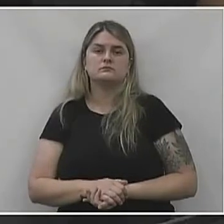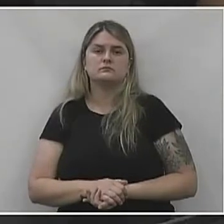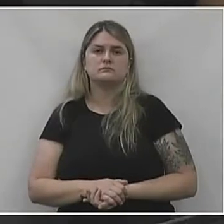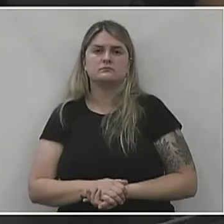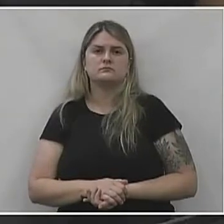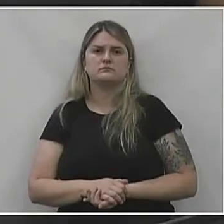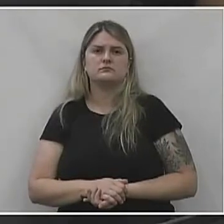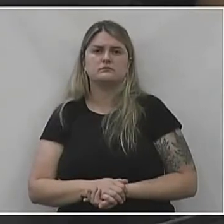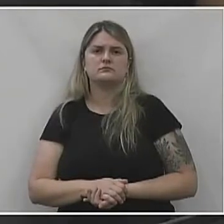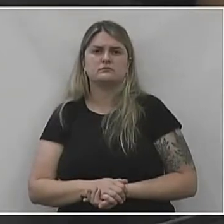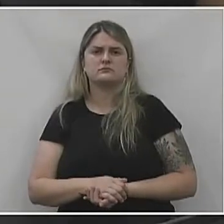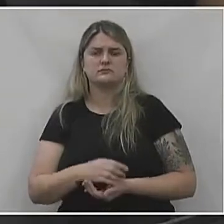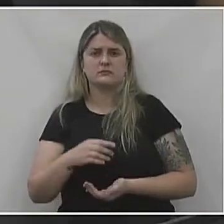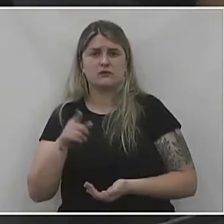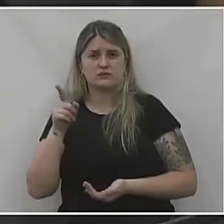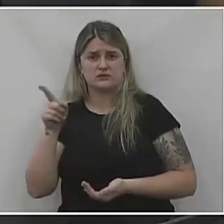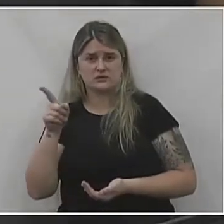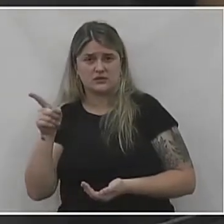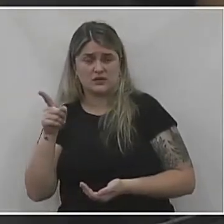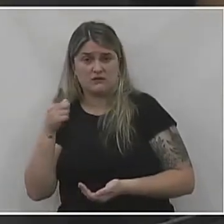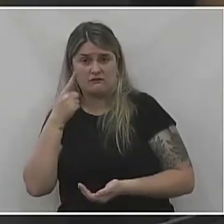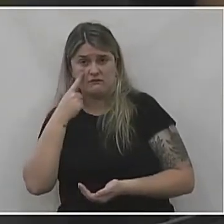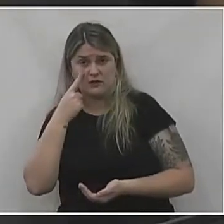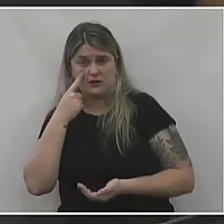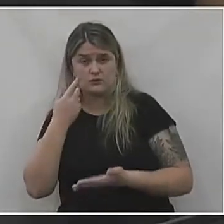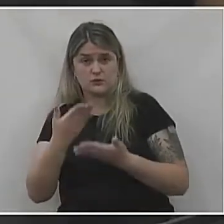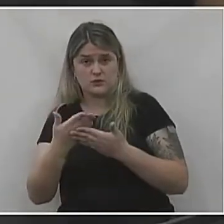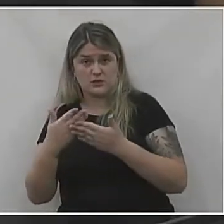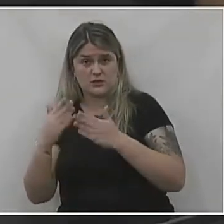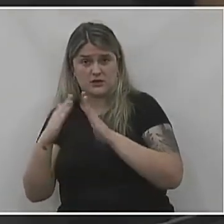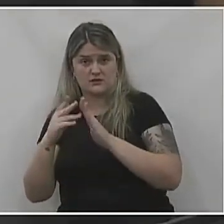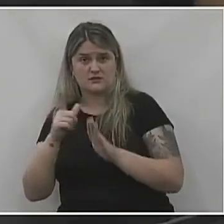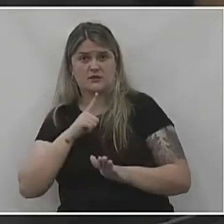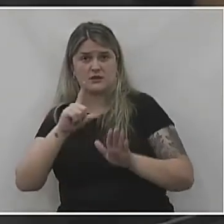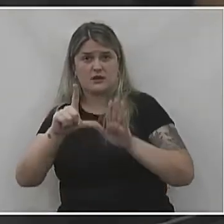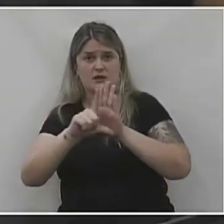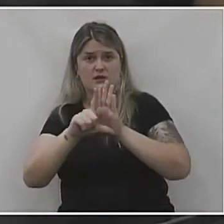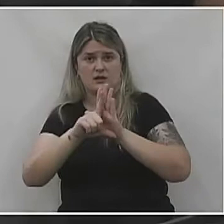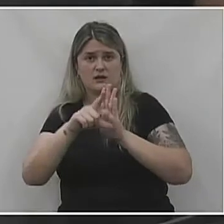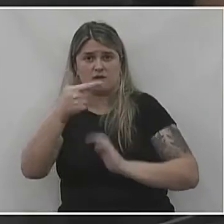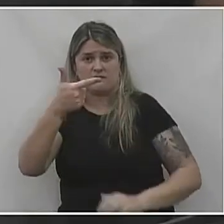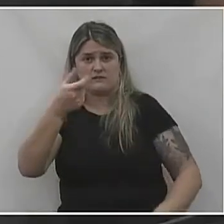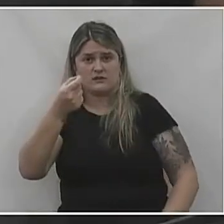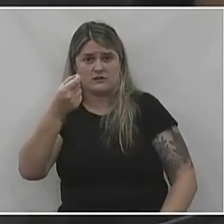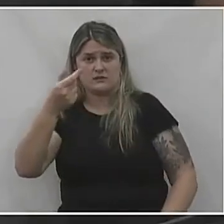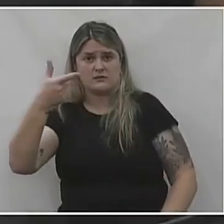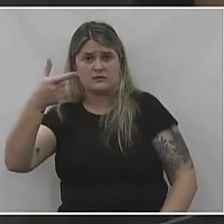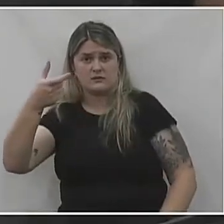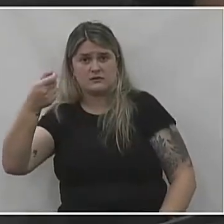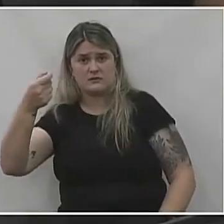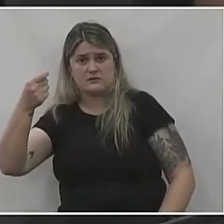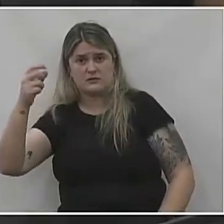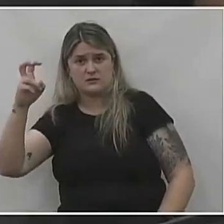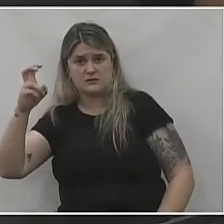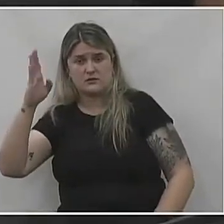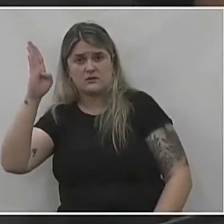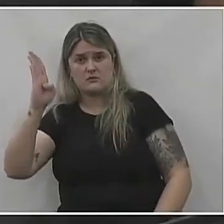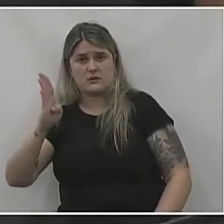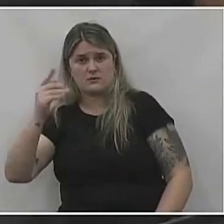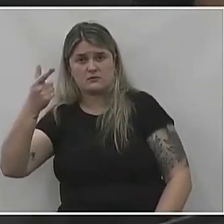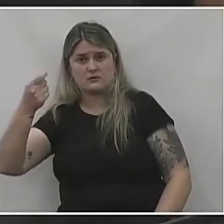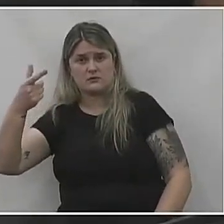e deixar aqui como o dever de casa e tem a lei 20 205 de